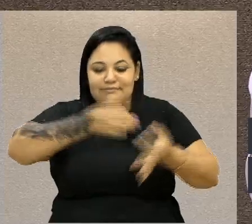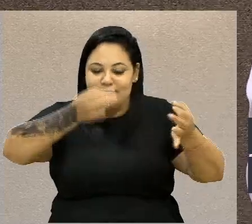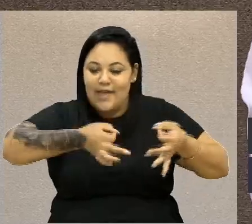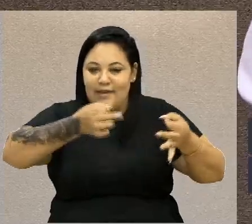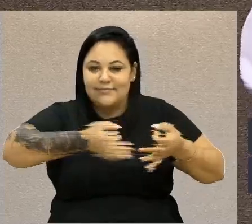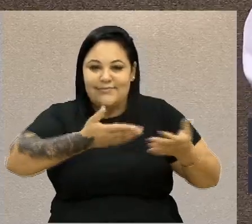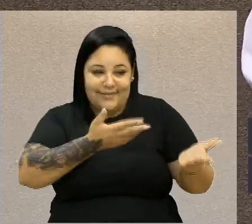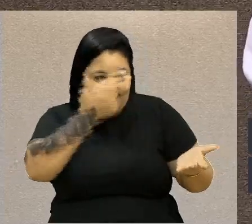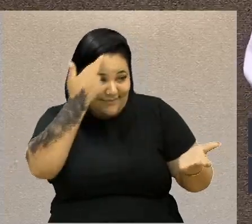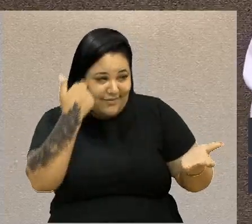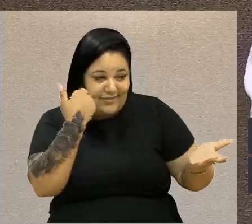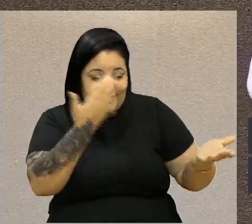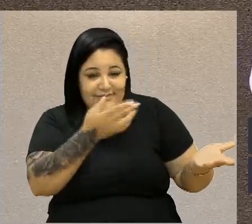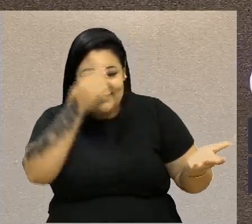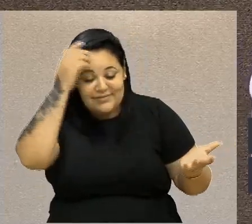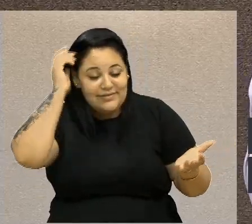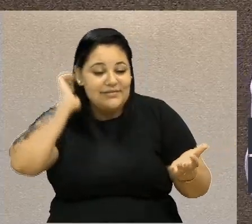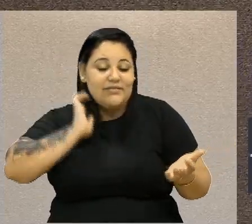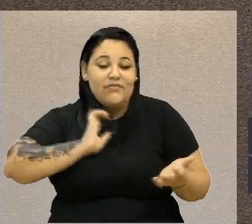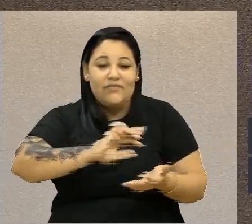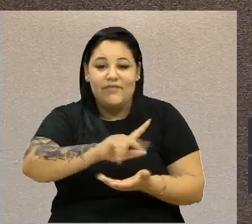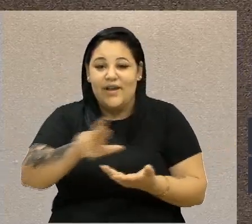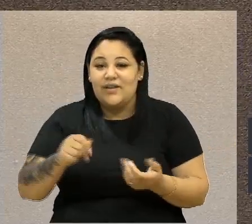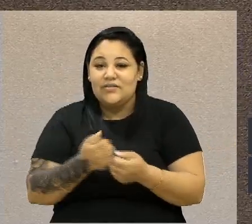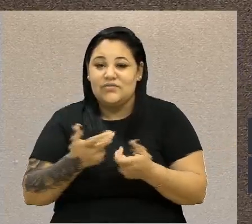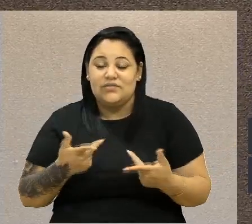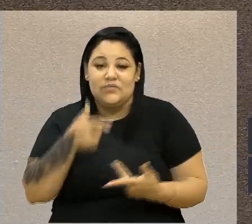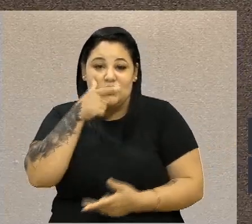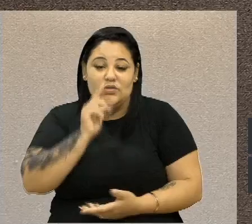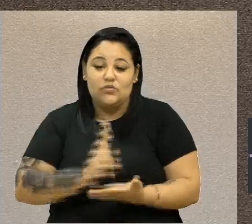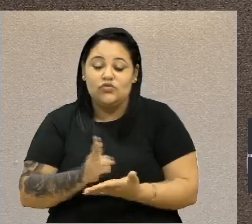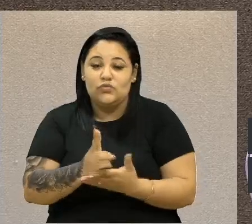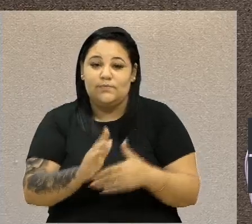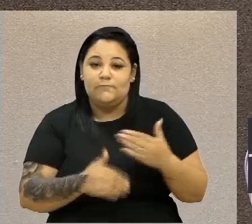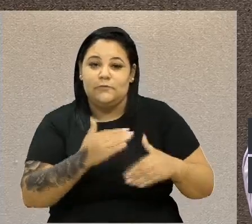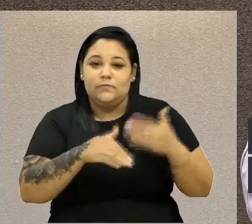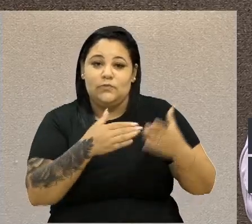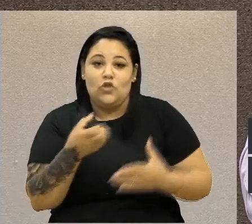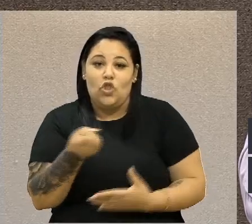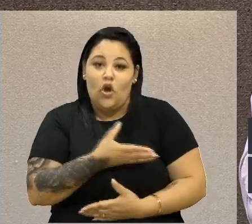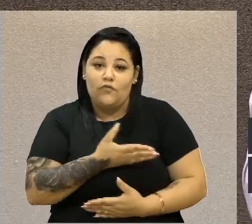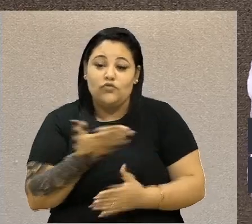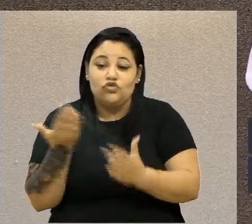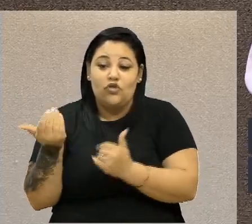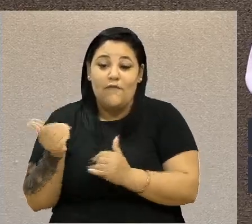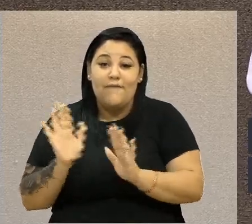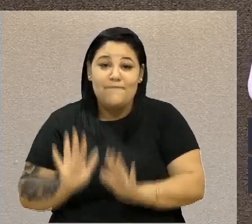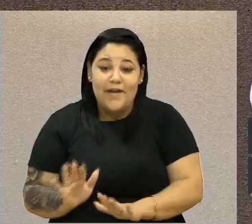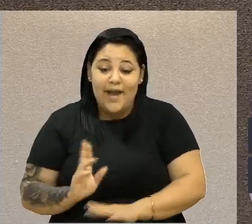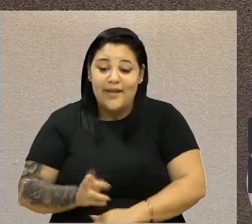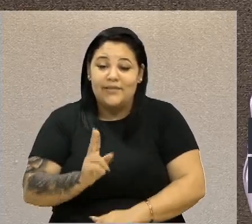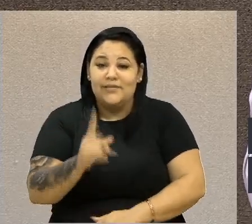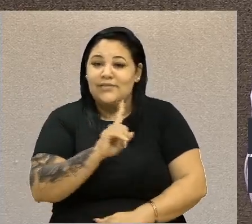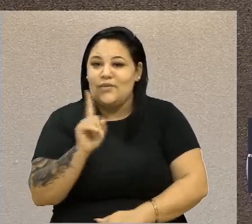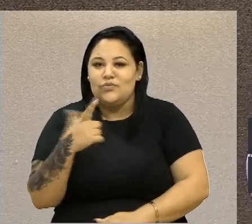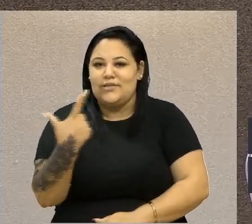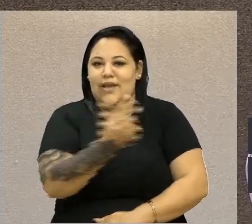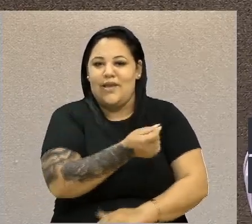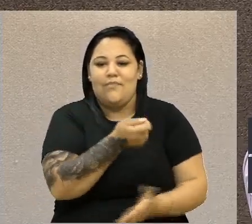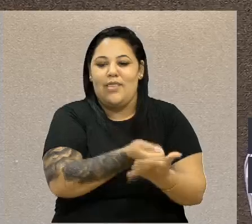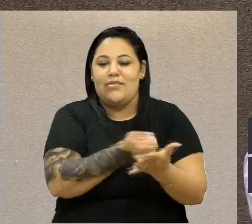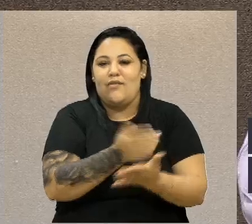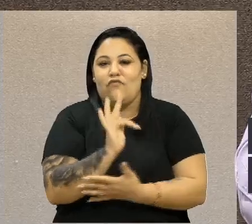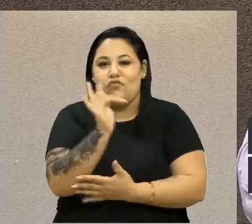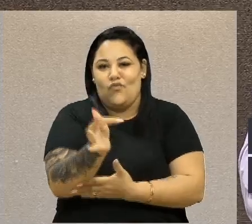Rafael? Com vários atrativos para manter a nossa geração nova aqui, nossos jovens, para que não saiam daqui para tentar o futuro em outro